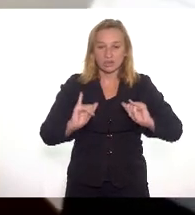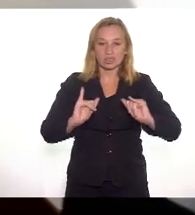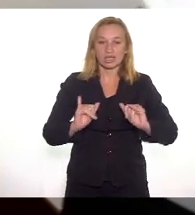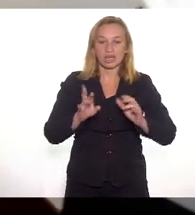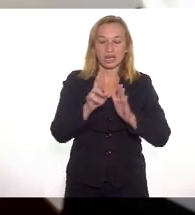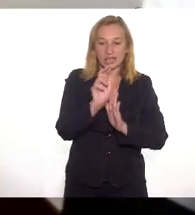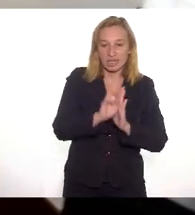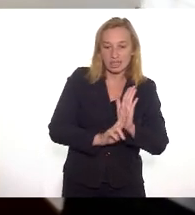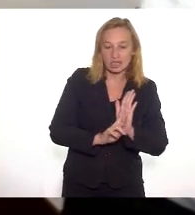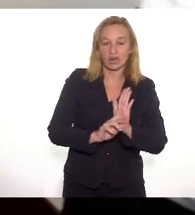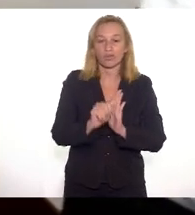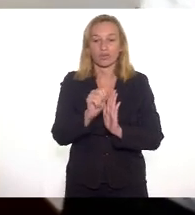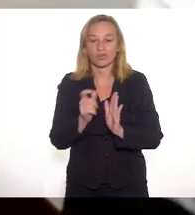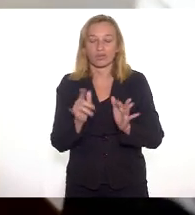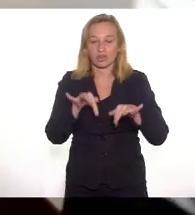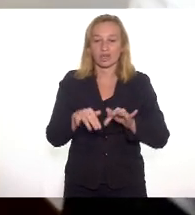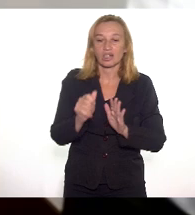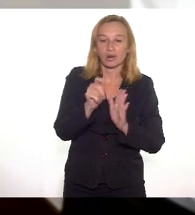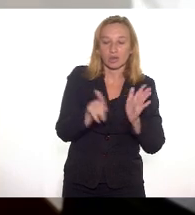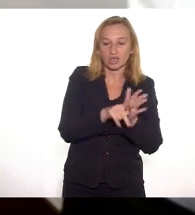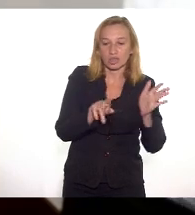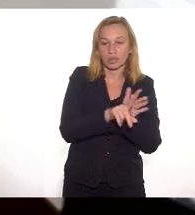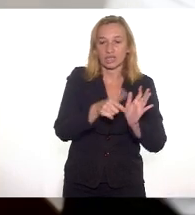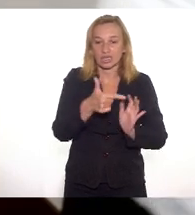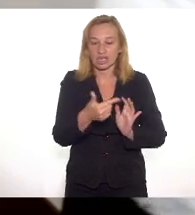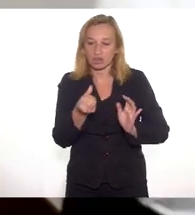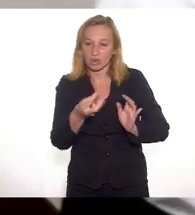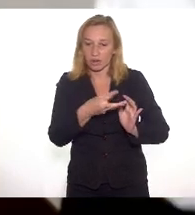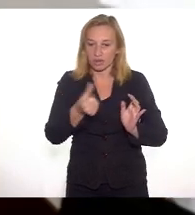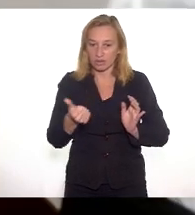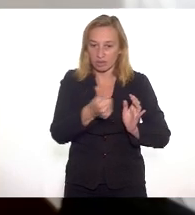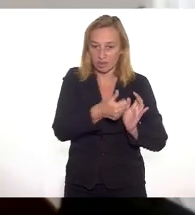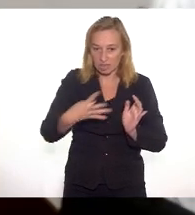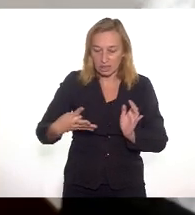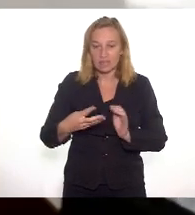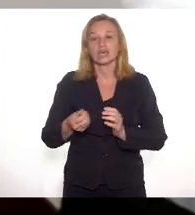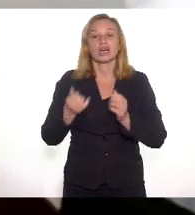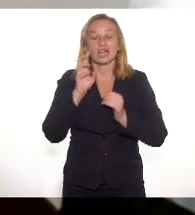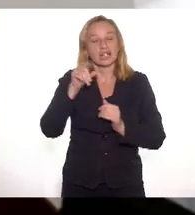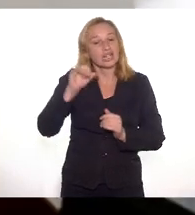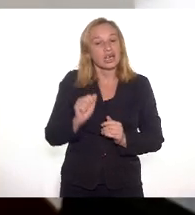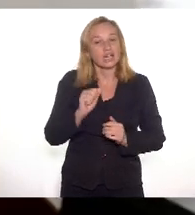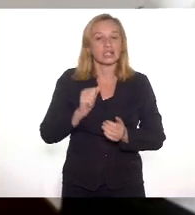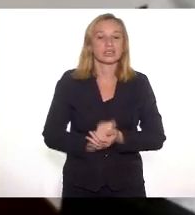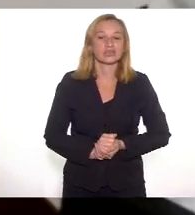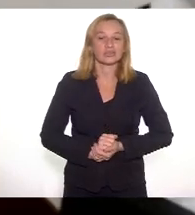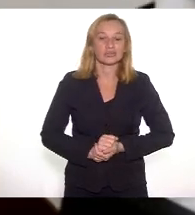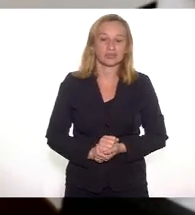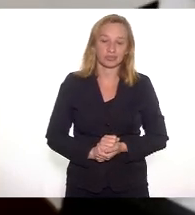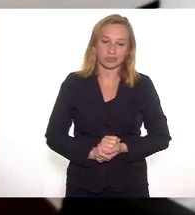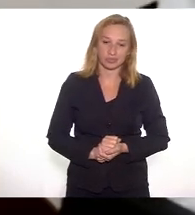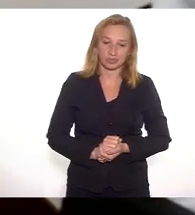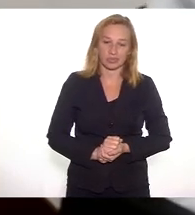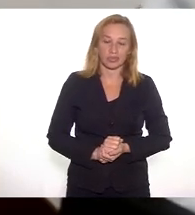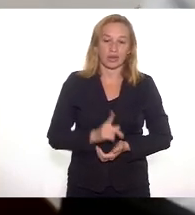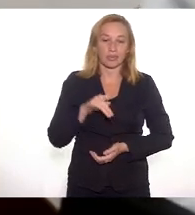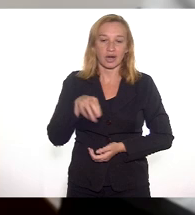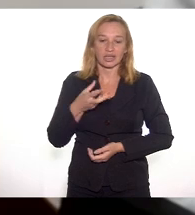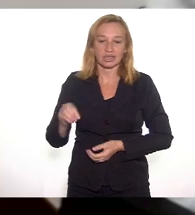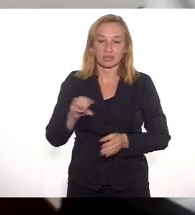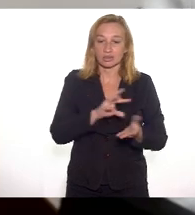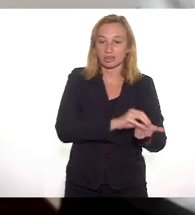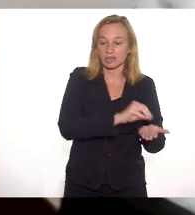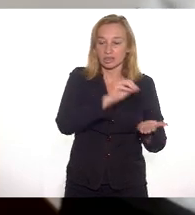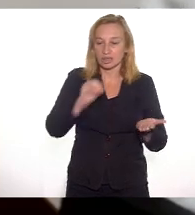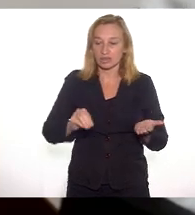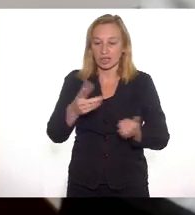final, projeto de lei 3649 de 21, de autoria do deputado Márcio Canella. Estabelece procedimento padrão para fins de transferências